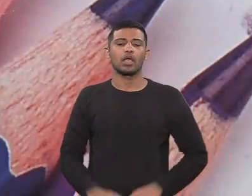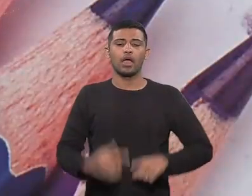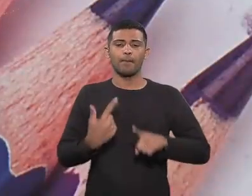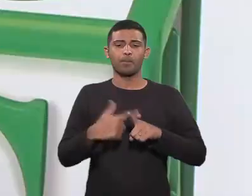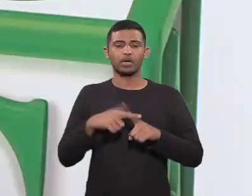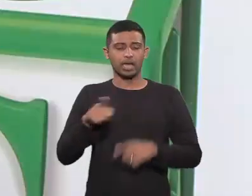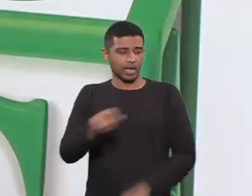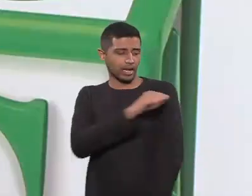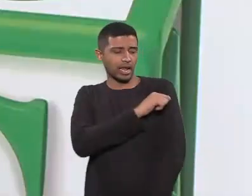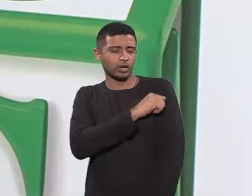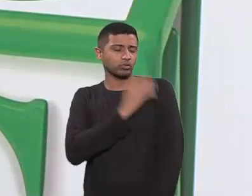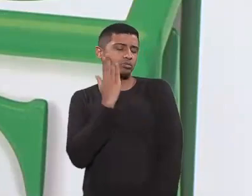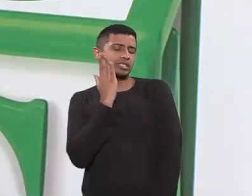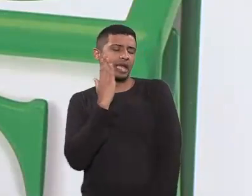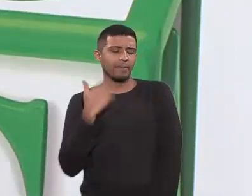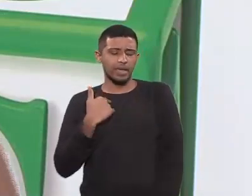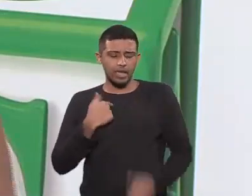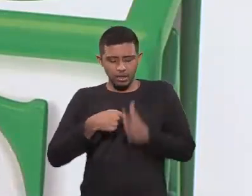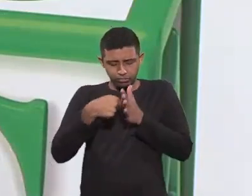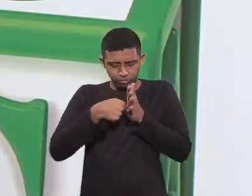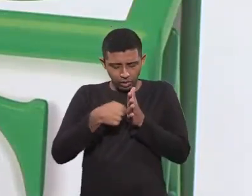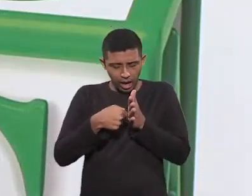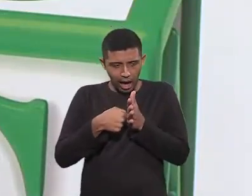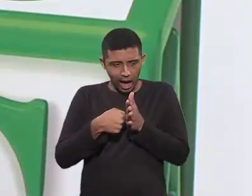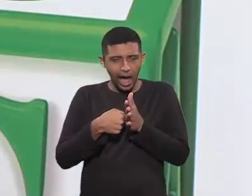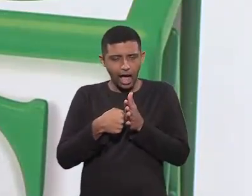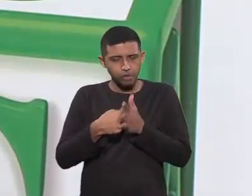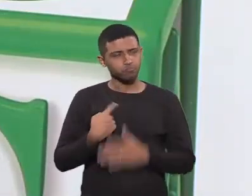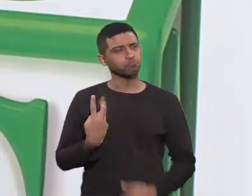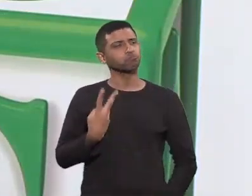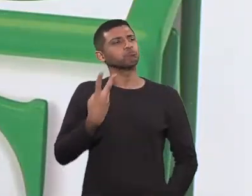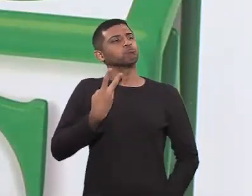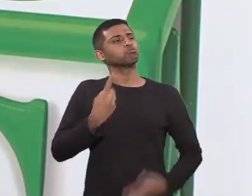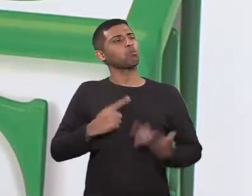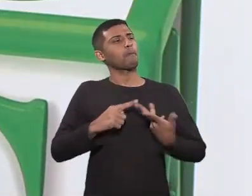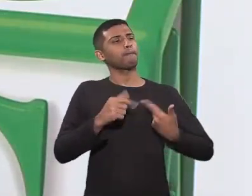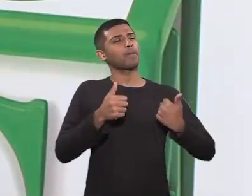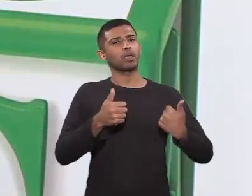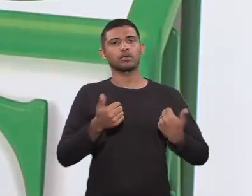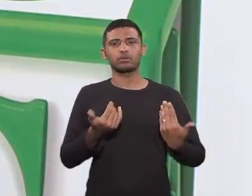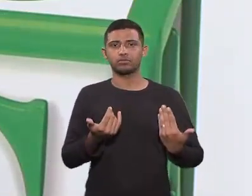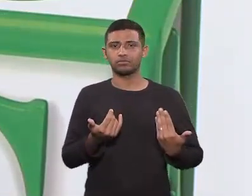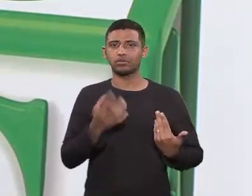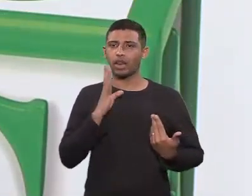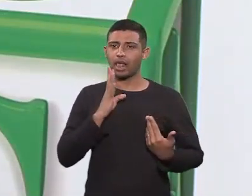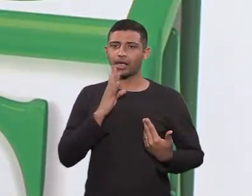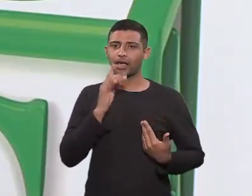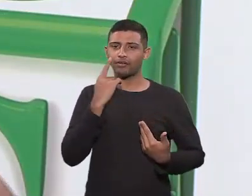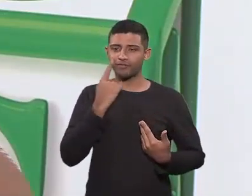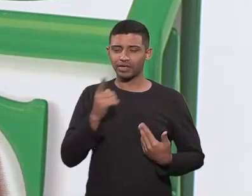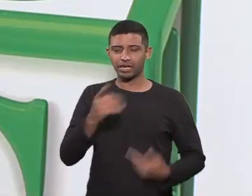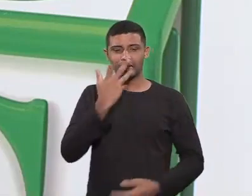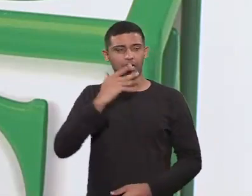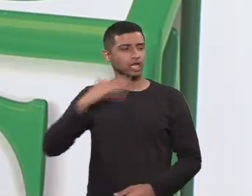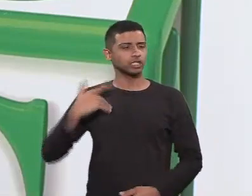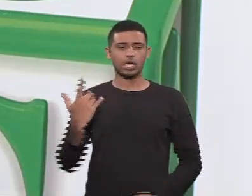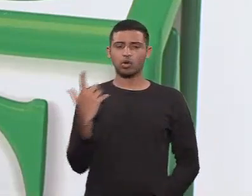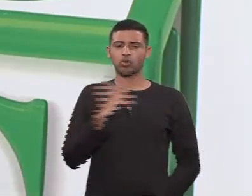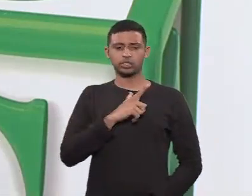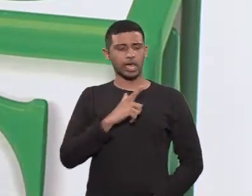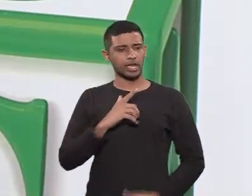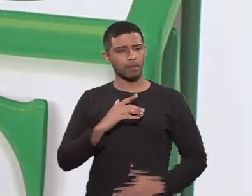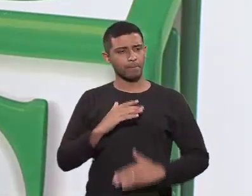assim, ele tem que se reconhecer para que ele se valorize. E isso é que é bacana, né? Quando essa criança consegue se